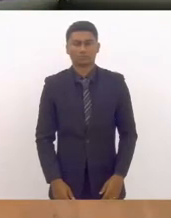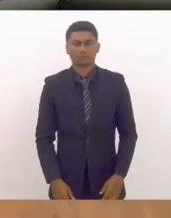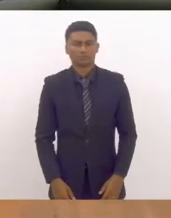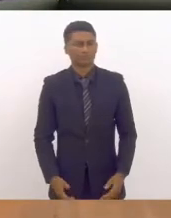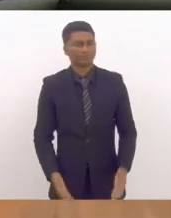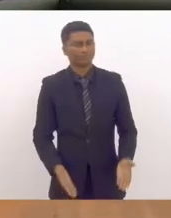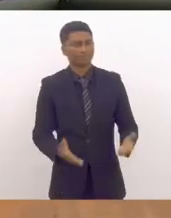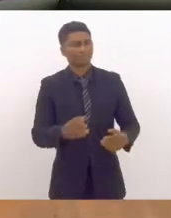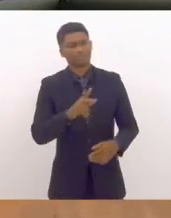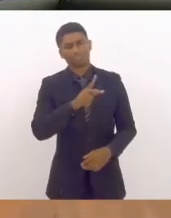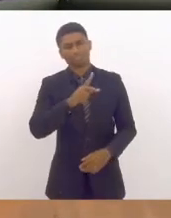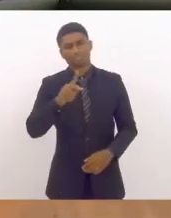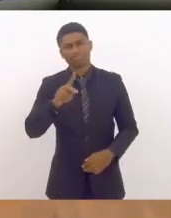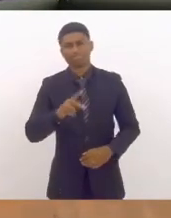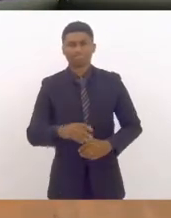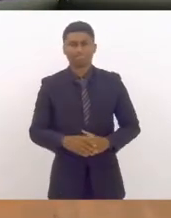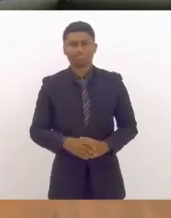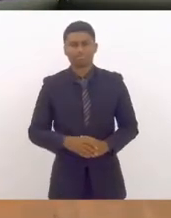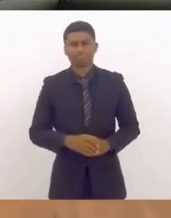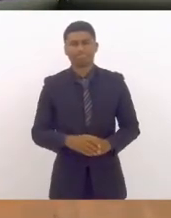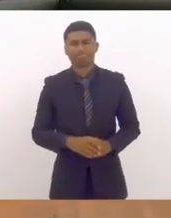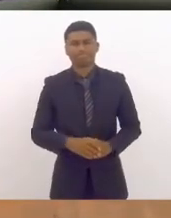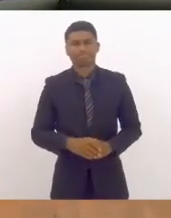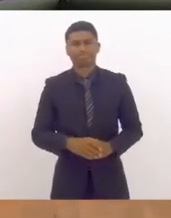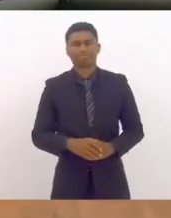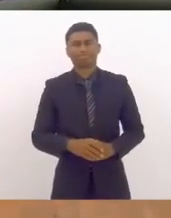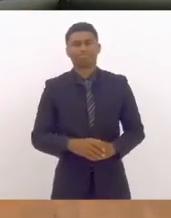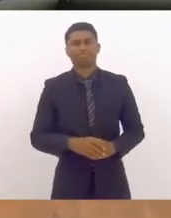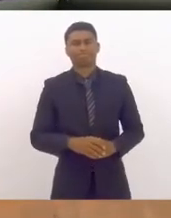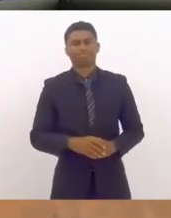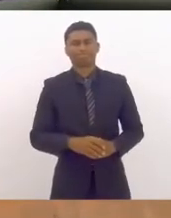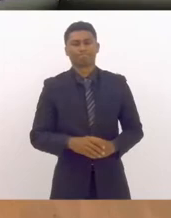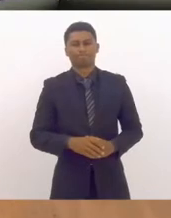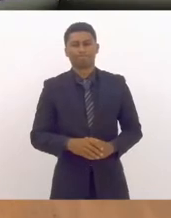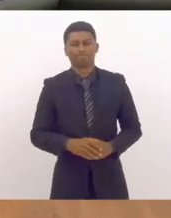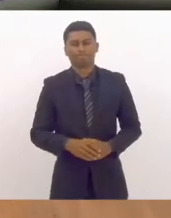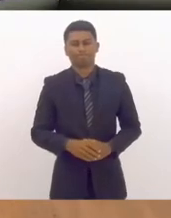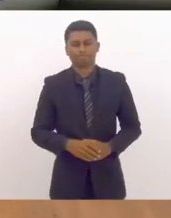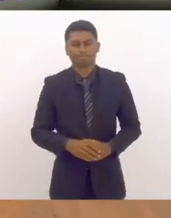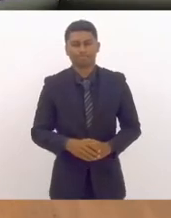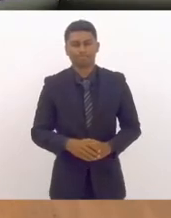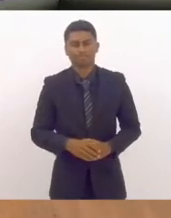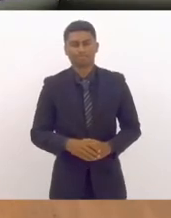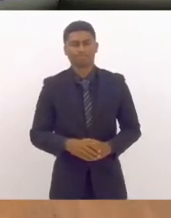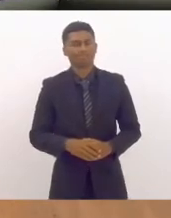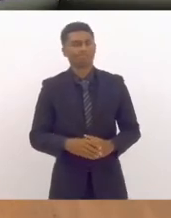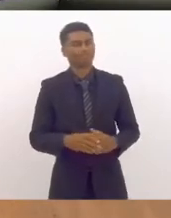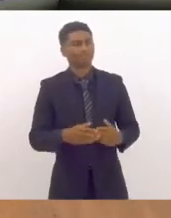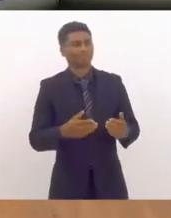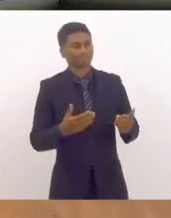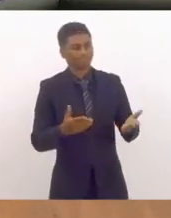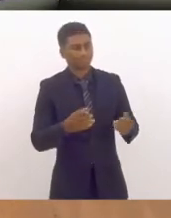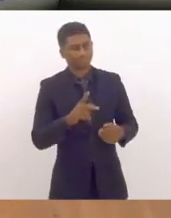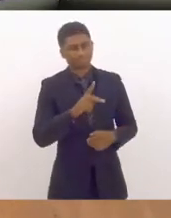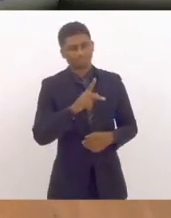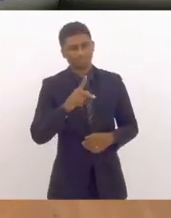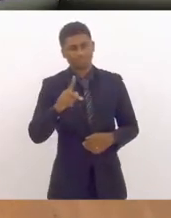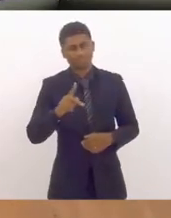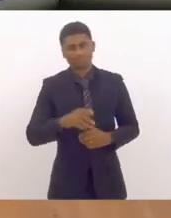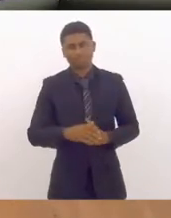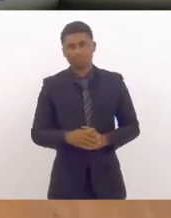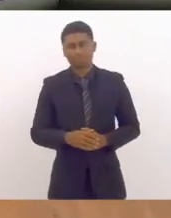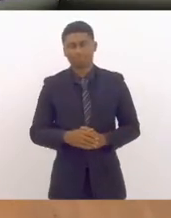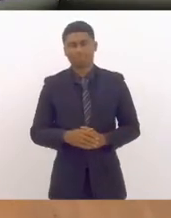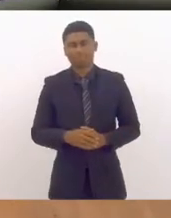Excelentíssimo senhor presidente. Sim. Sim, presidente. Estão